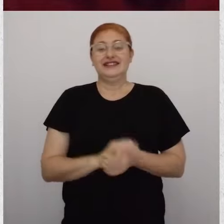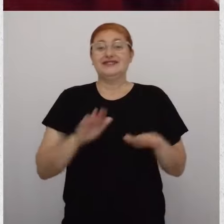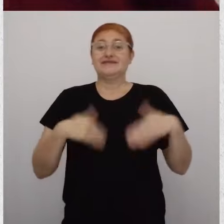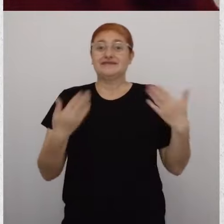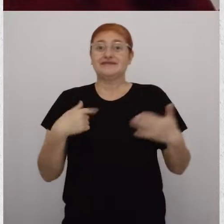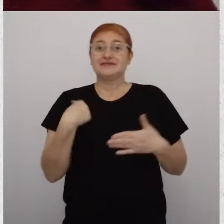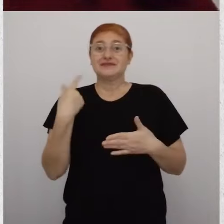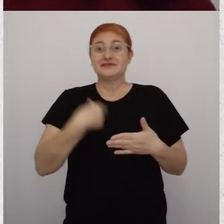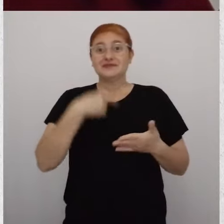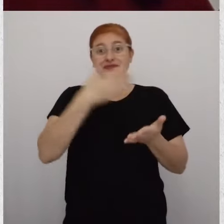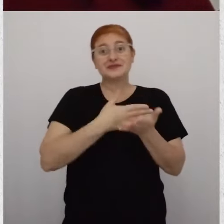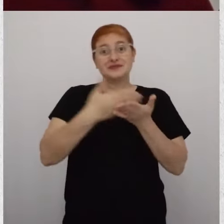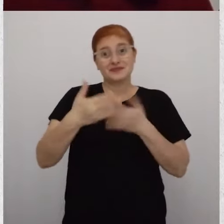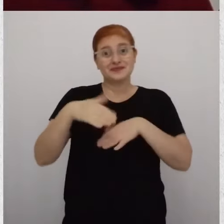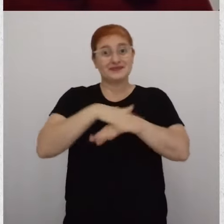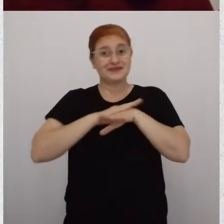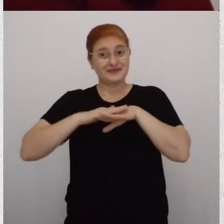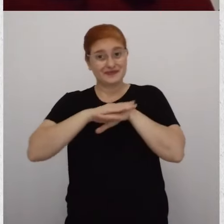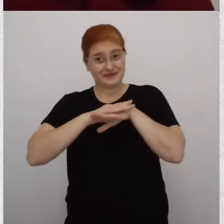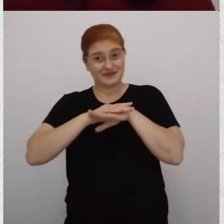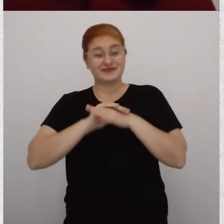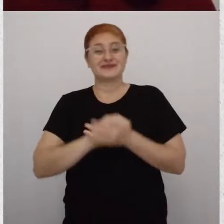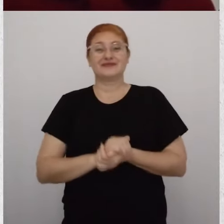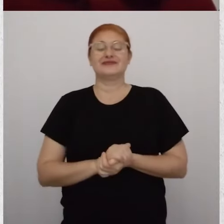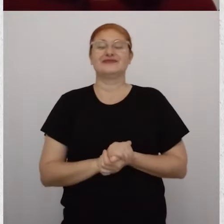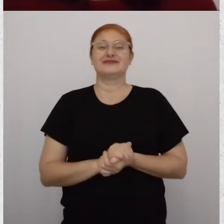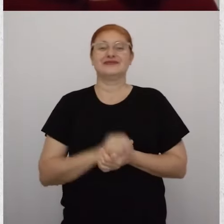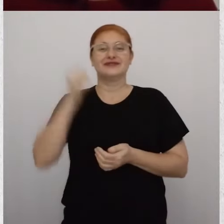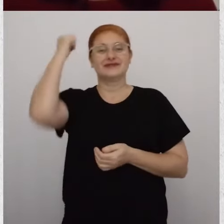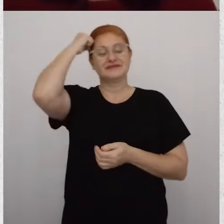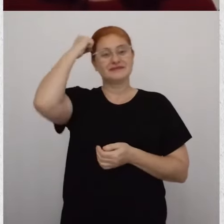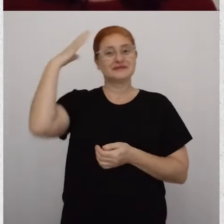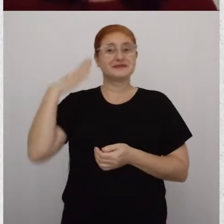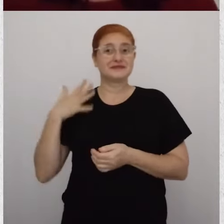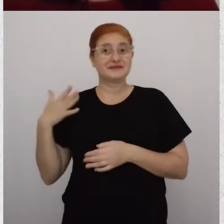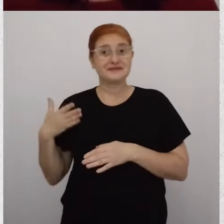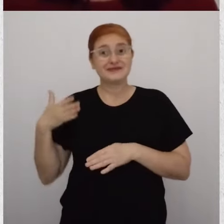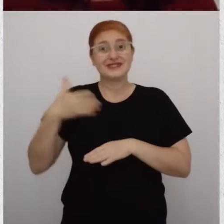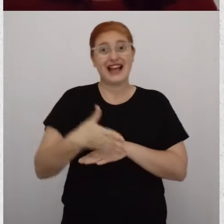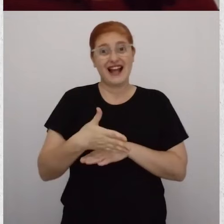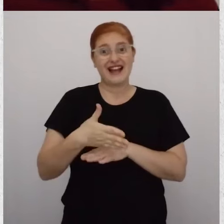vai aqui, então, começando essa conversa, quando a Simone chegar,